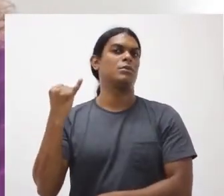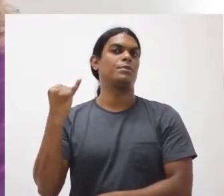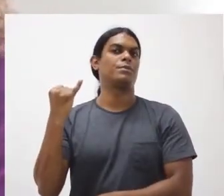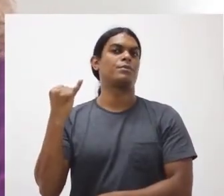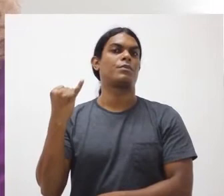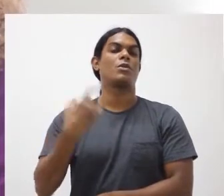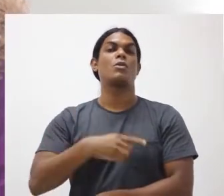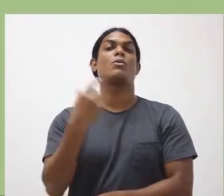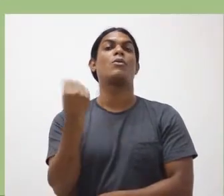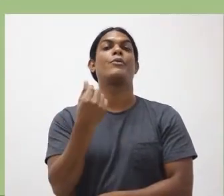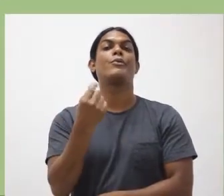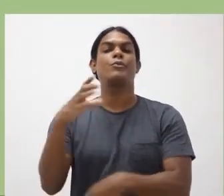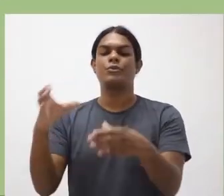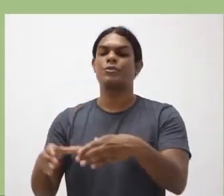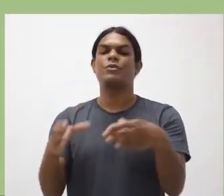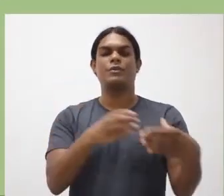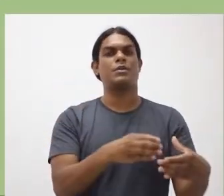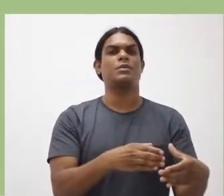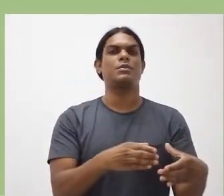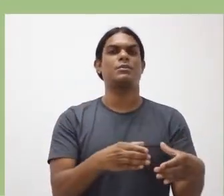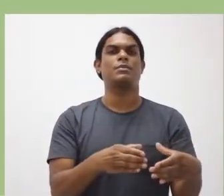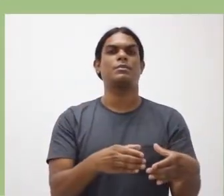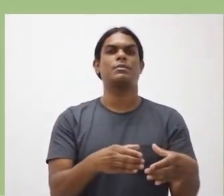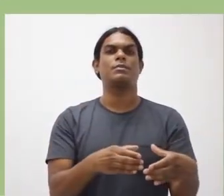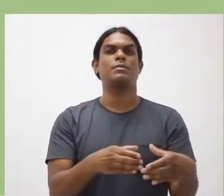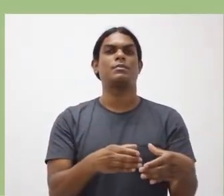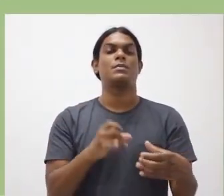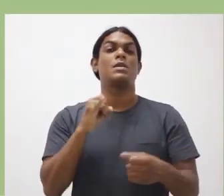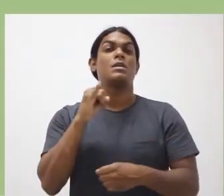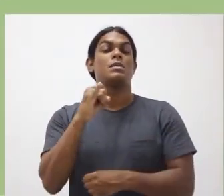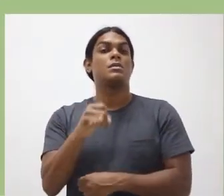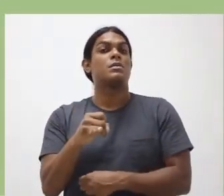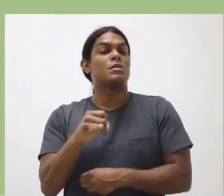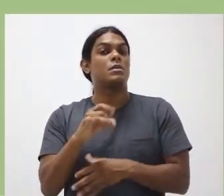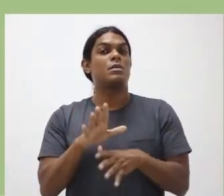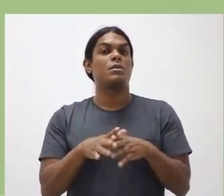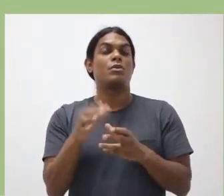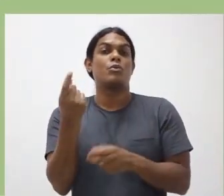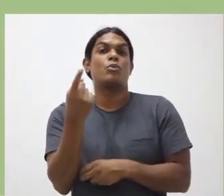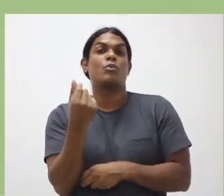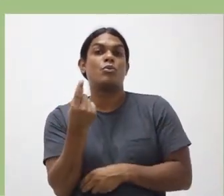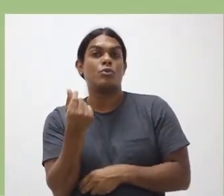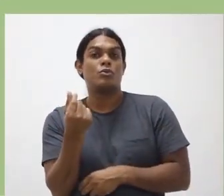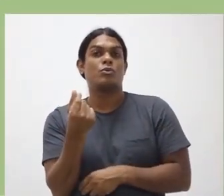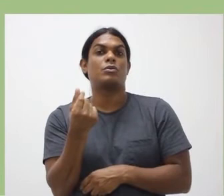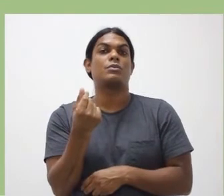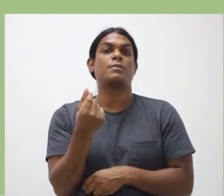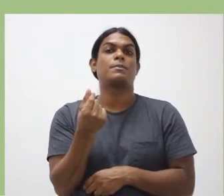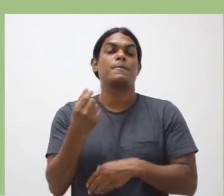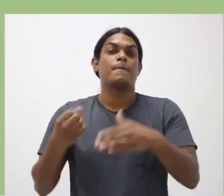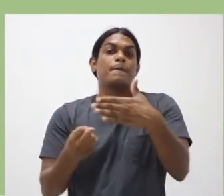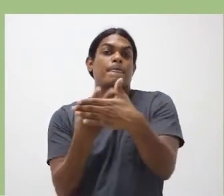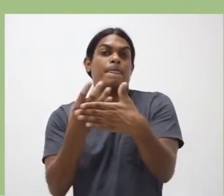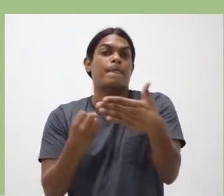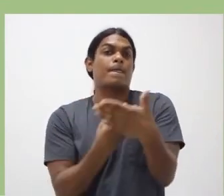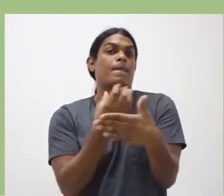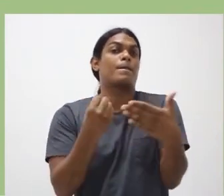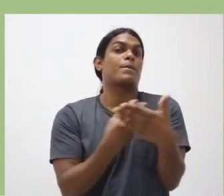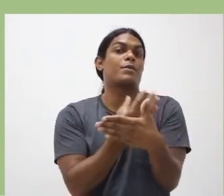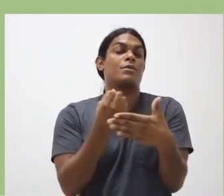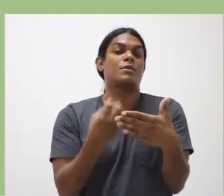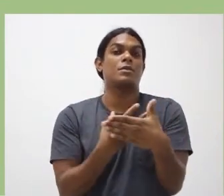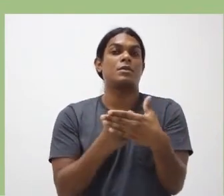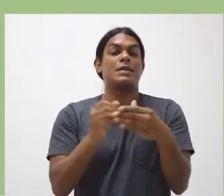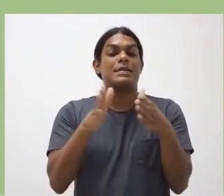transferência. Se por acaso o custo da produção for maior que o custo da transferência, a